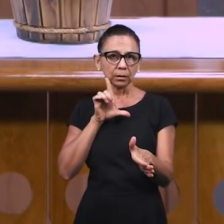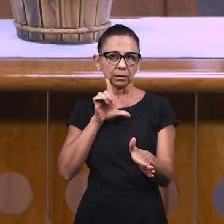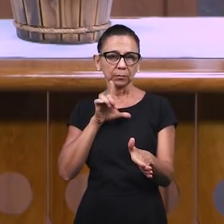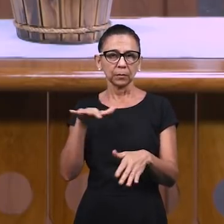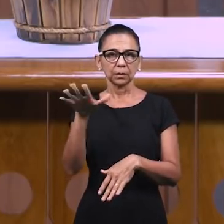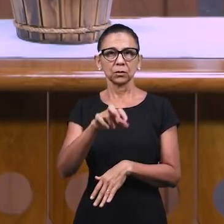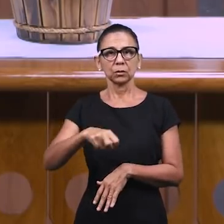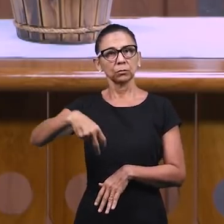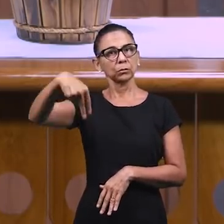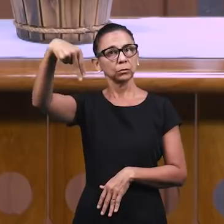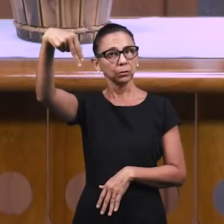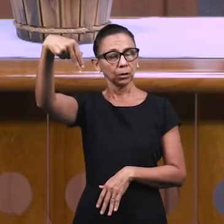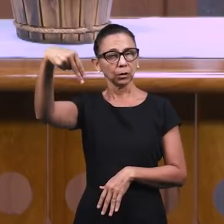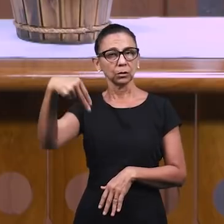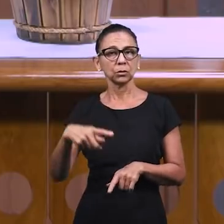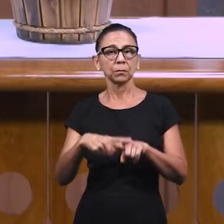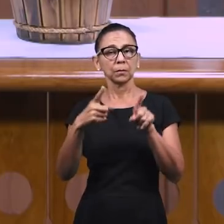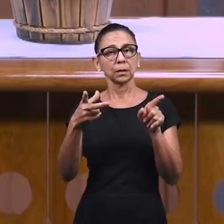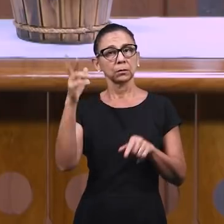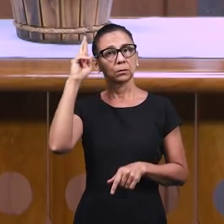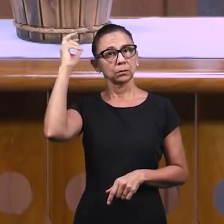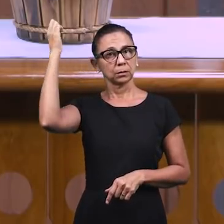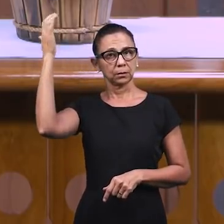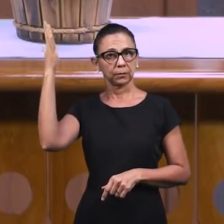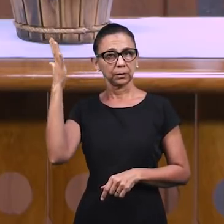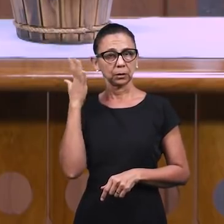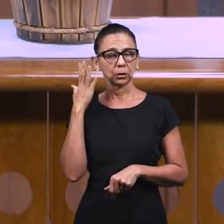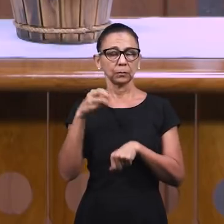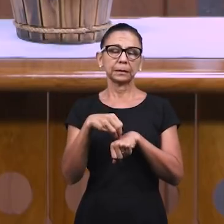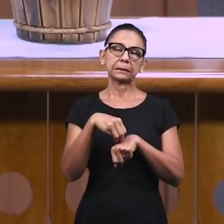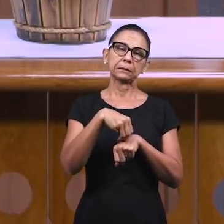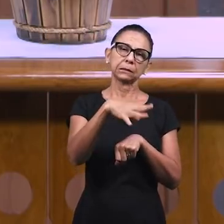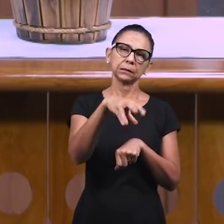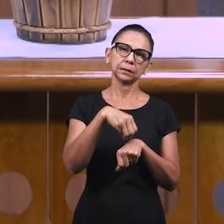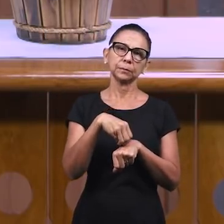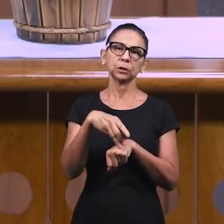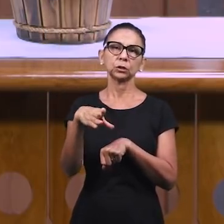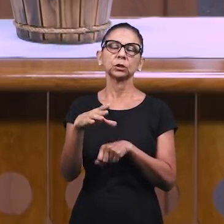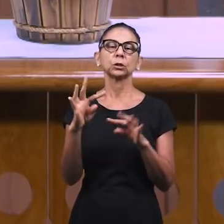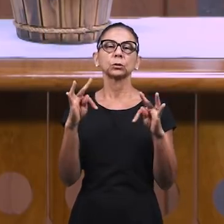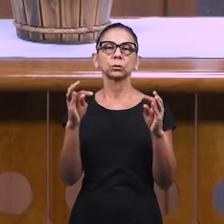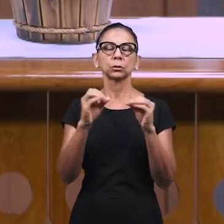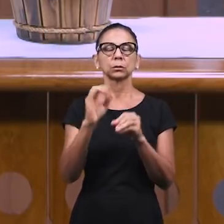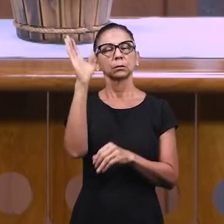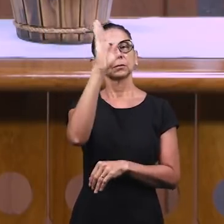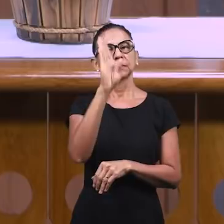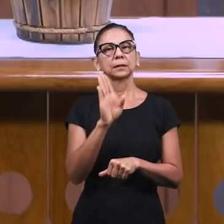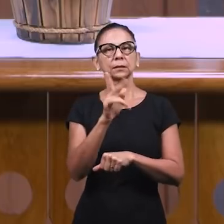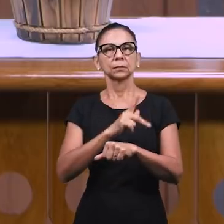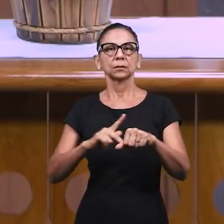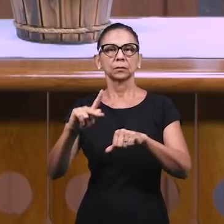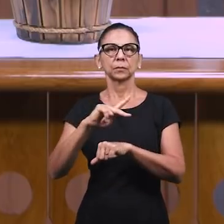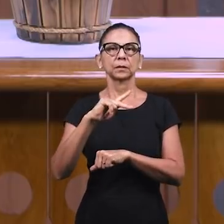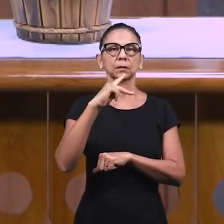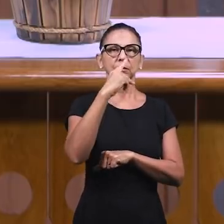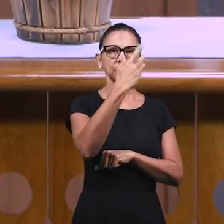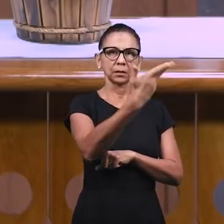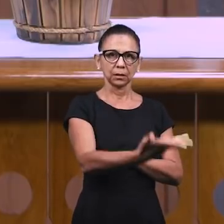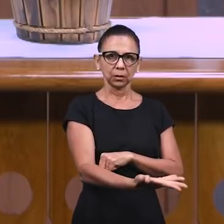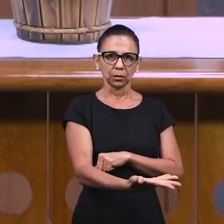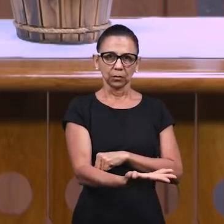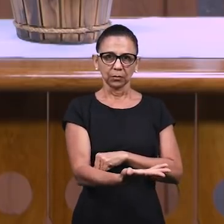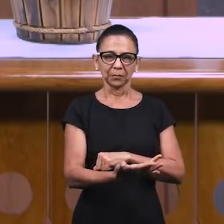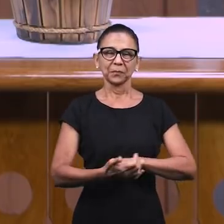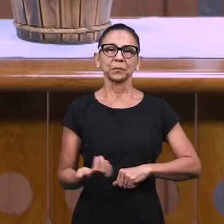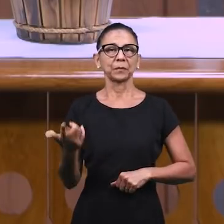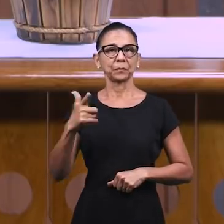uma orientação do Senhor nós estamos transmitindo também para todo o Brasil e exterior. Estamos retransmitindo hoje. É